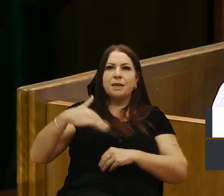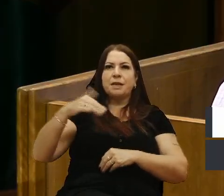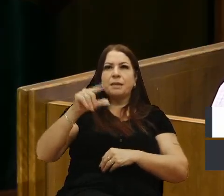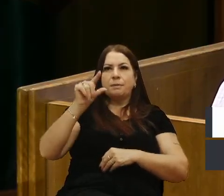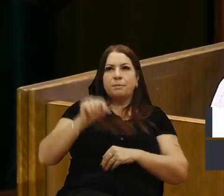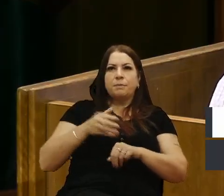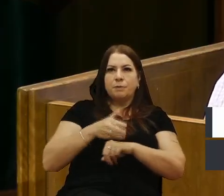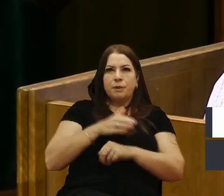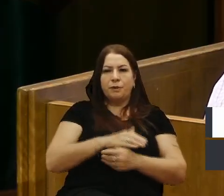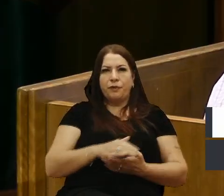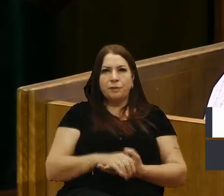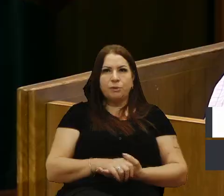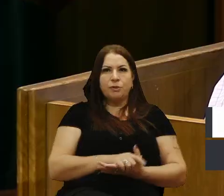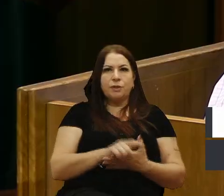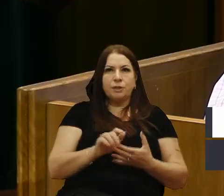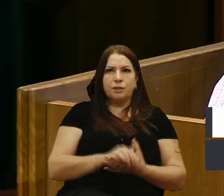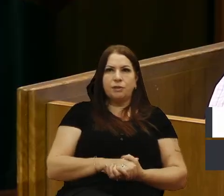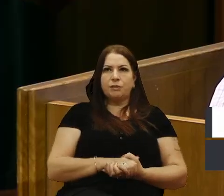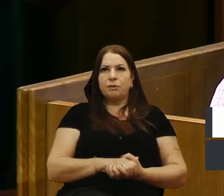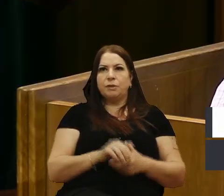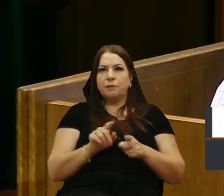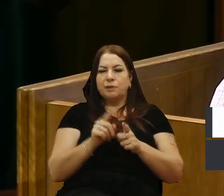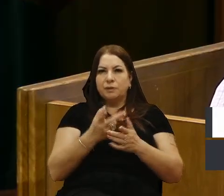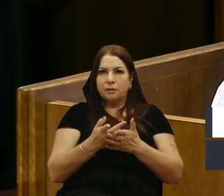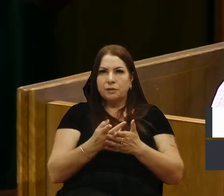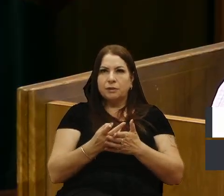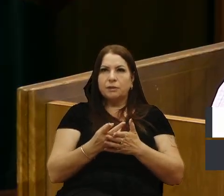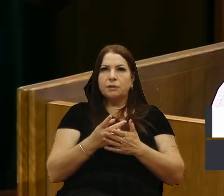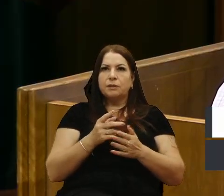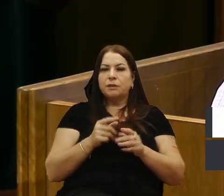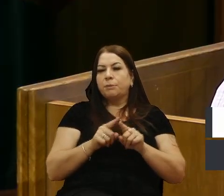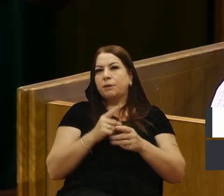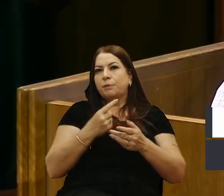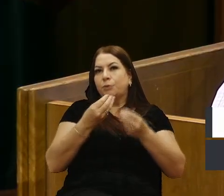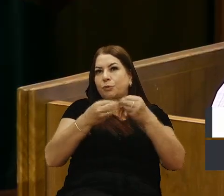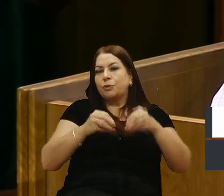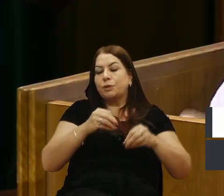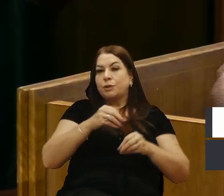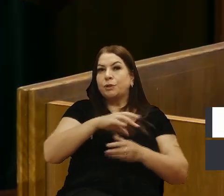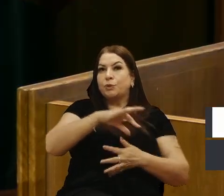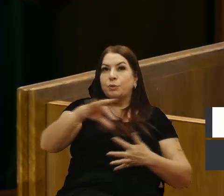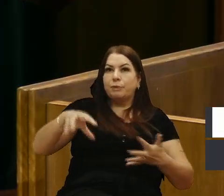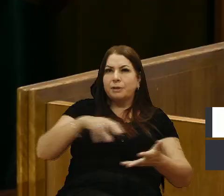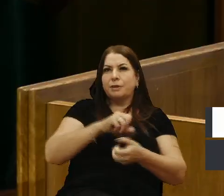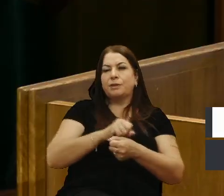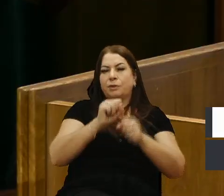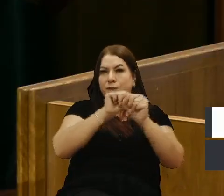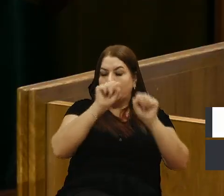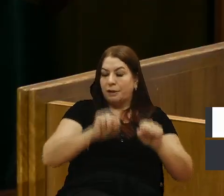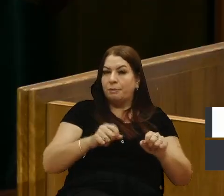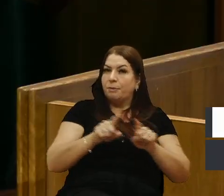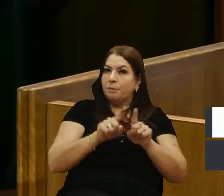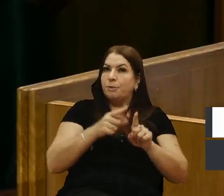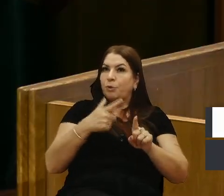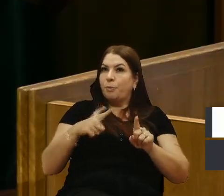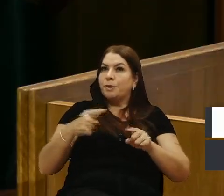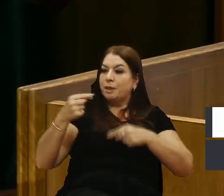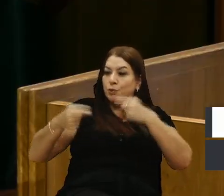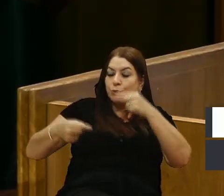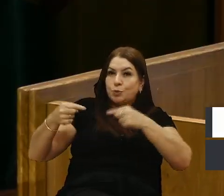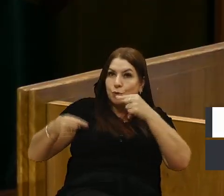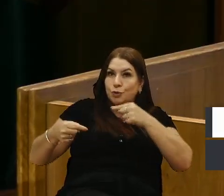passageiros ainda. E ainda compromete a sustentabilidade do sistema. Por isso, nobres colegas, nós precisamos começar a